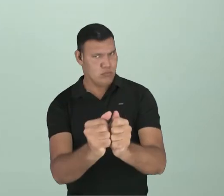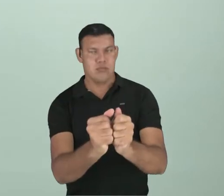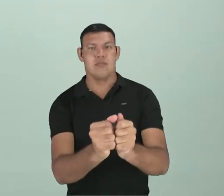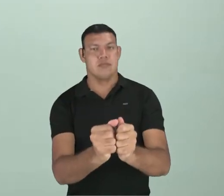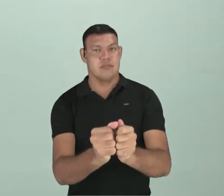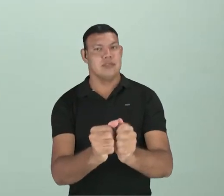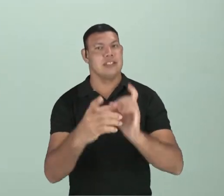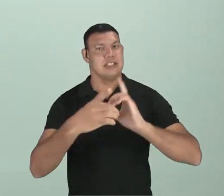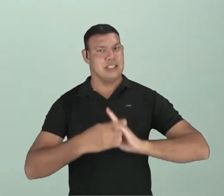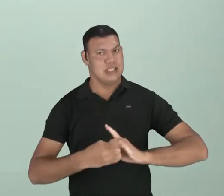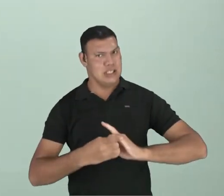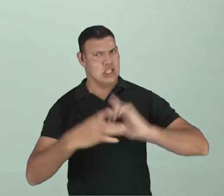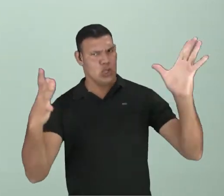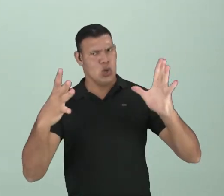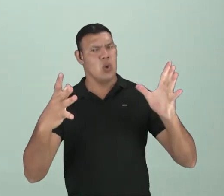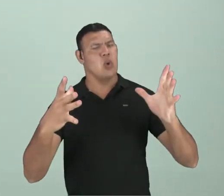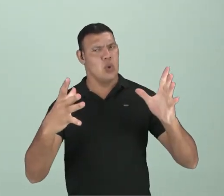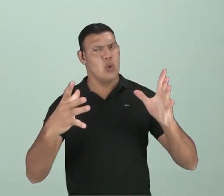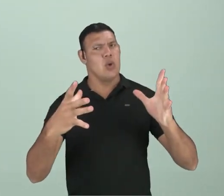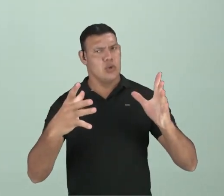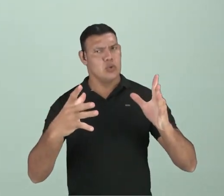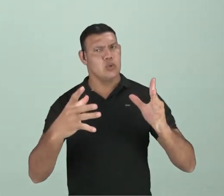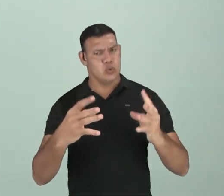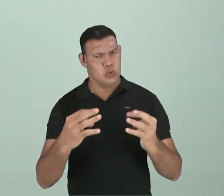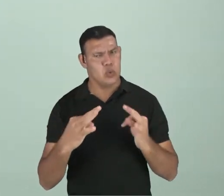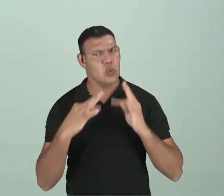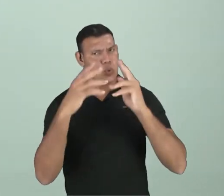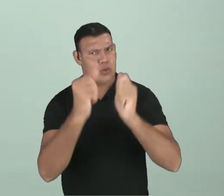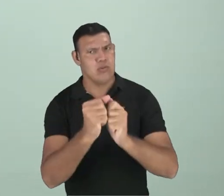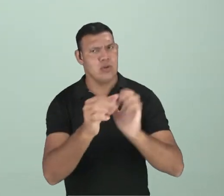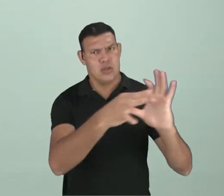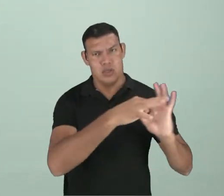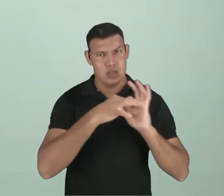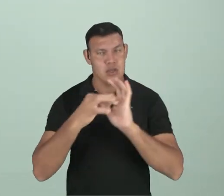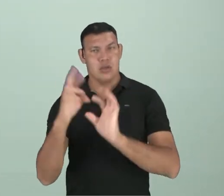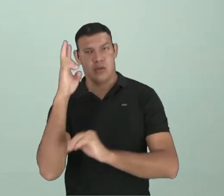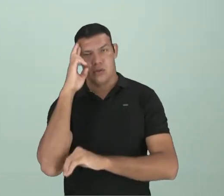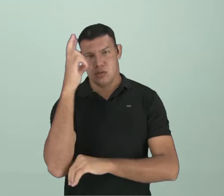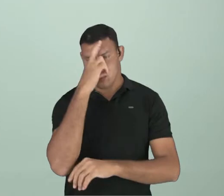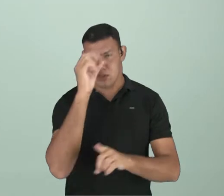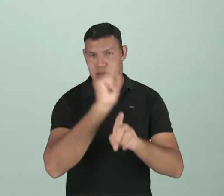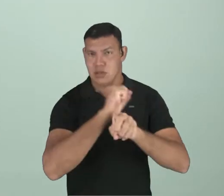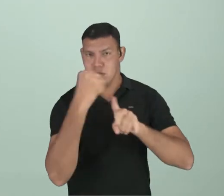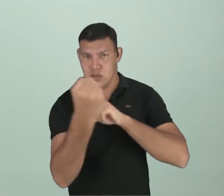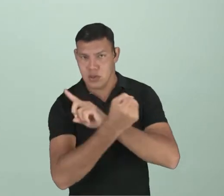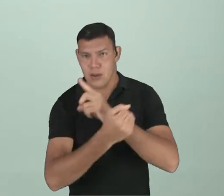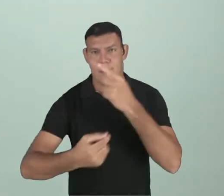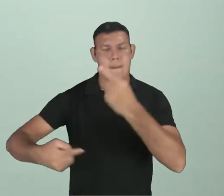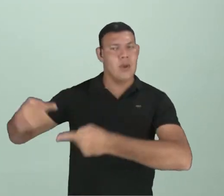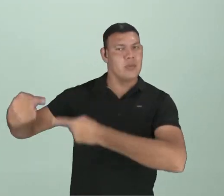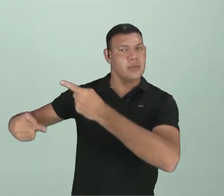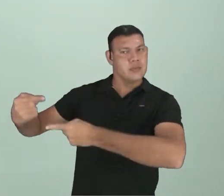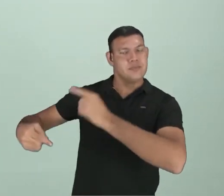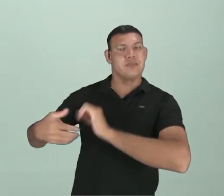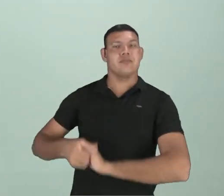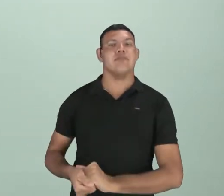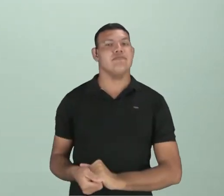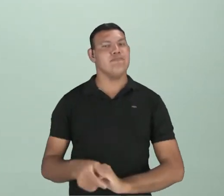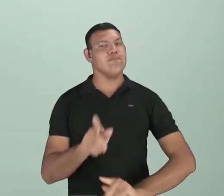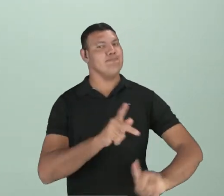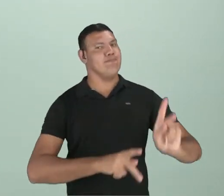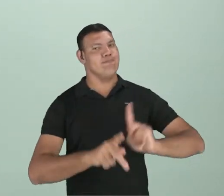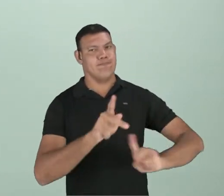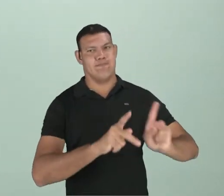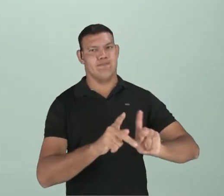de cidadania plena, por alguns contextos históricos, sociais, políticos, a população ela